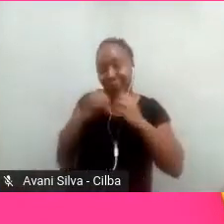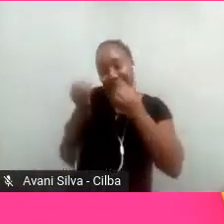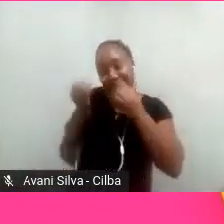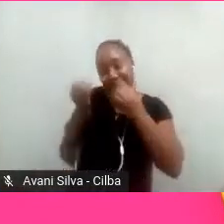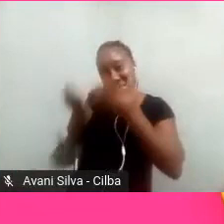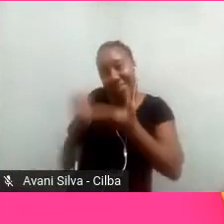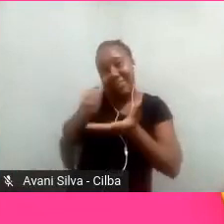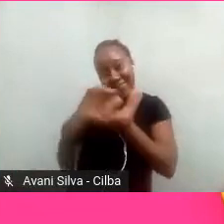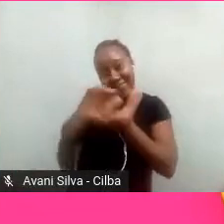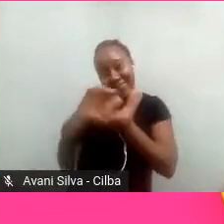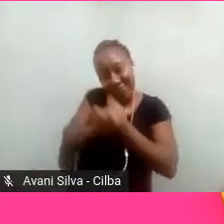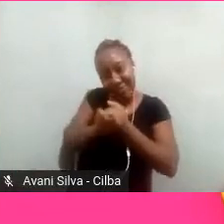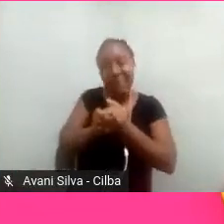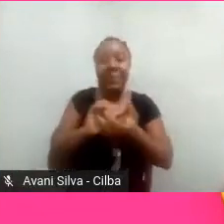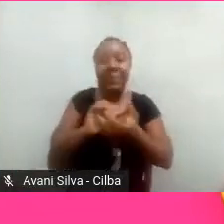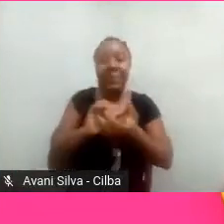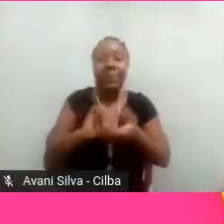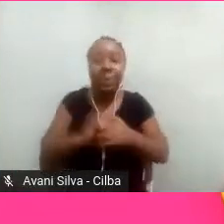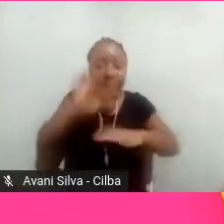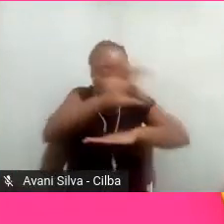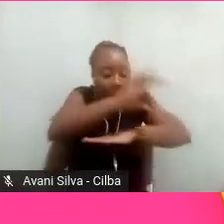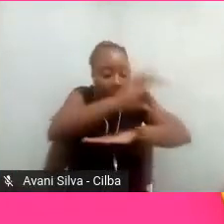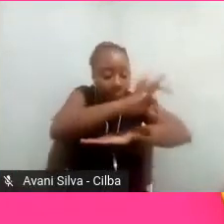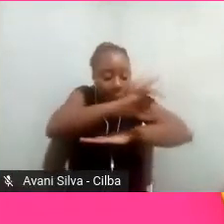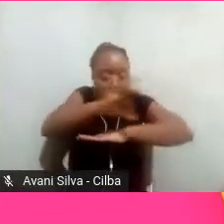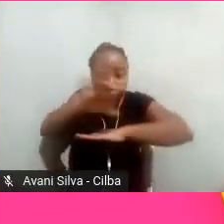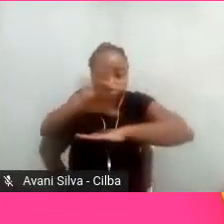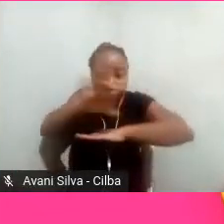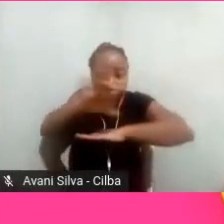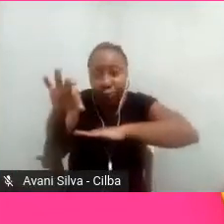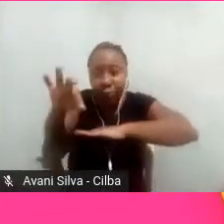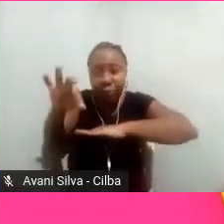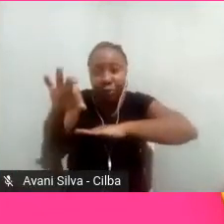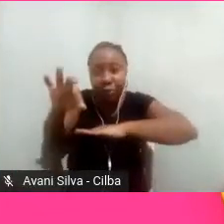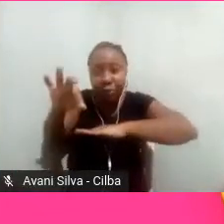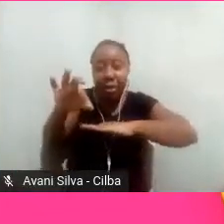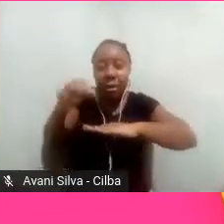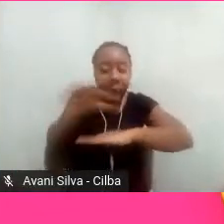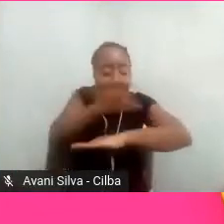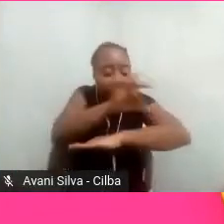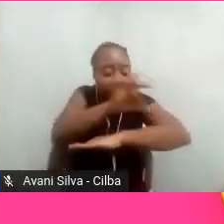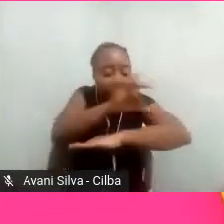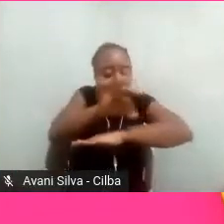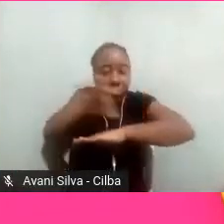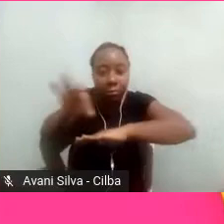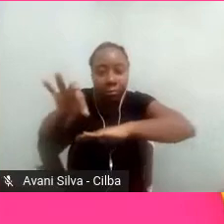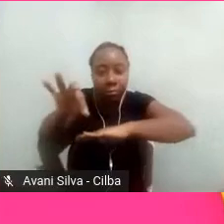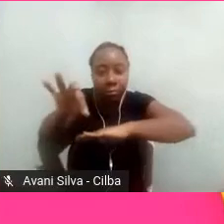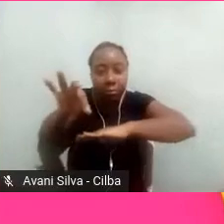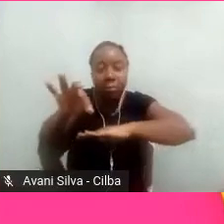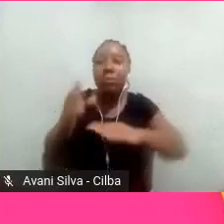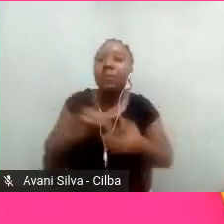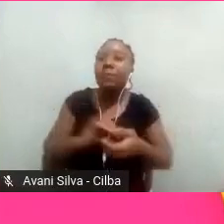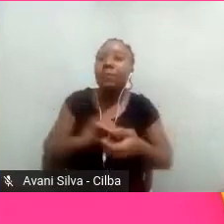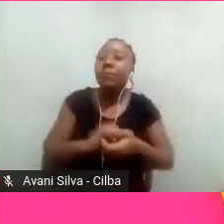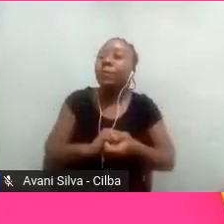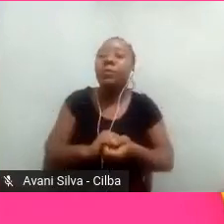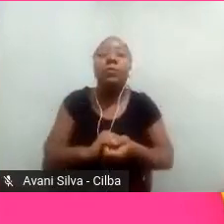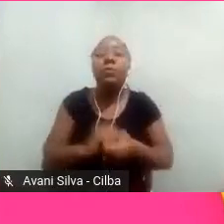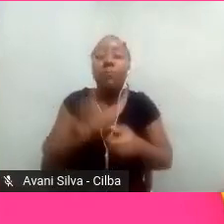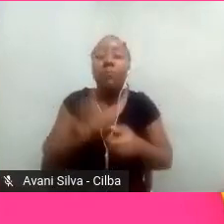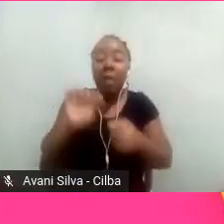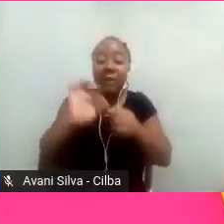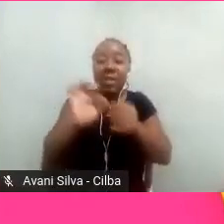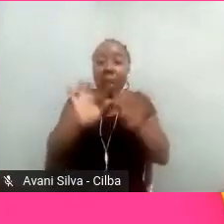Então aqui eu já risquei, agora eu vou fazer a marca. No caso, eu vou fazer uma linha, e